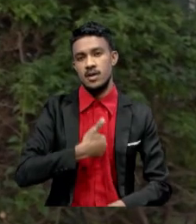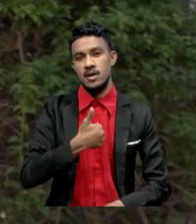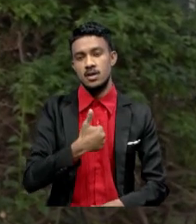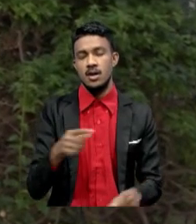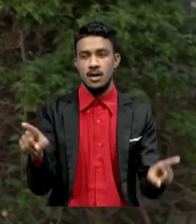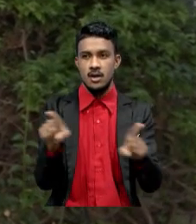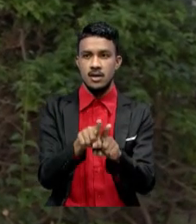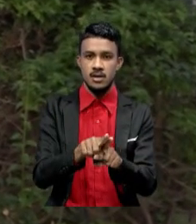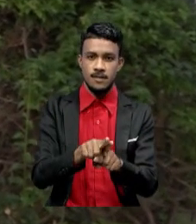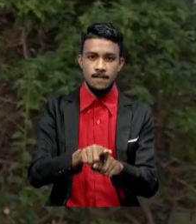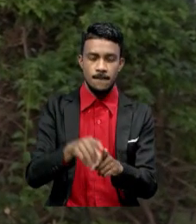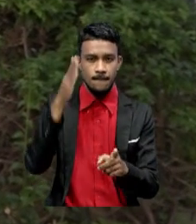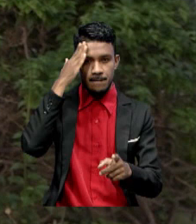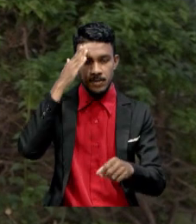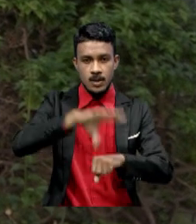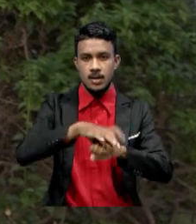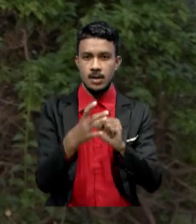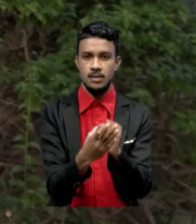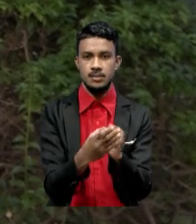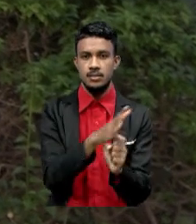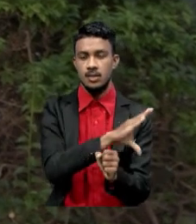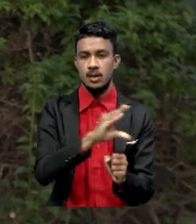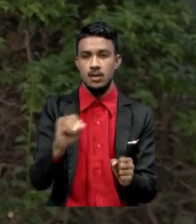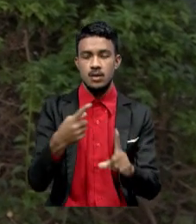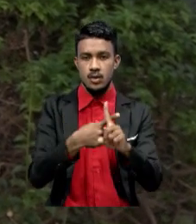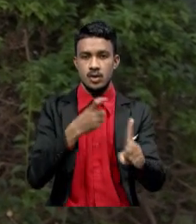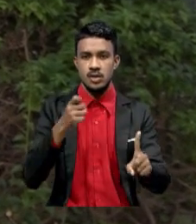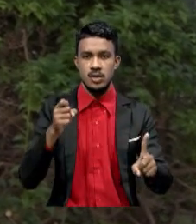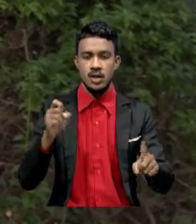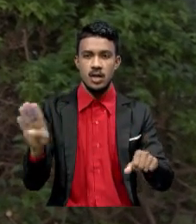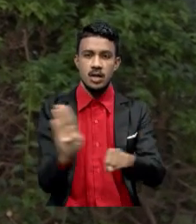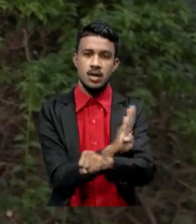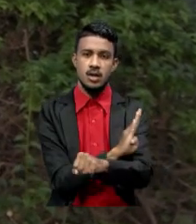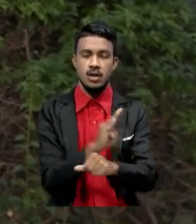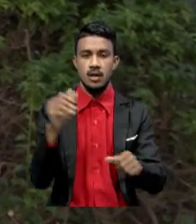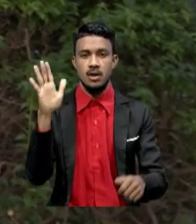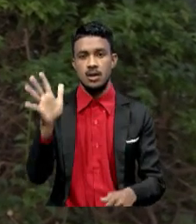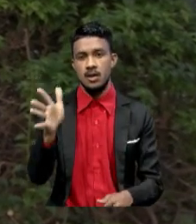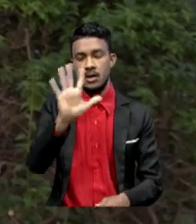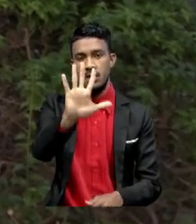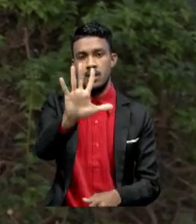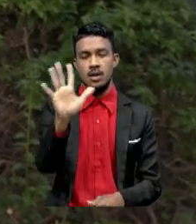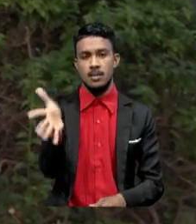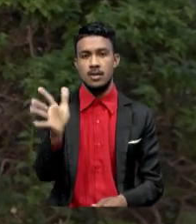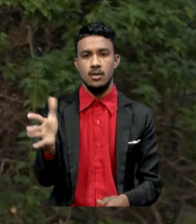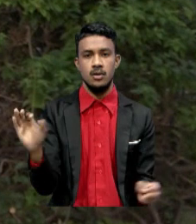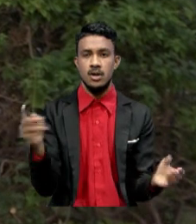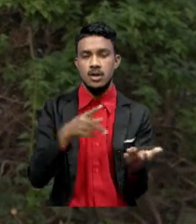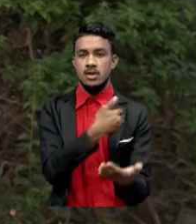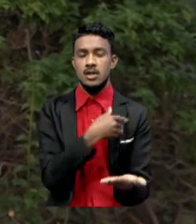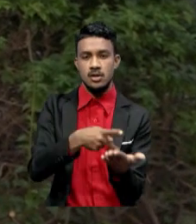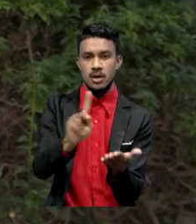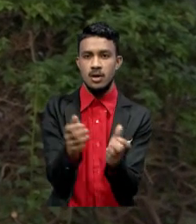Nune, estimação husi terras no propriedades, dívidas husi empresa lima nulu na be seidauk selu, hamutuk tokon ida